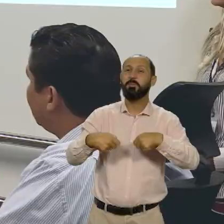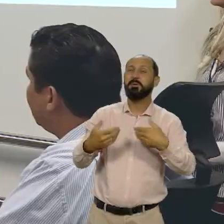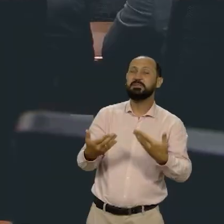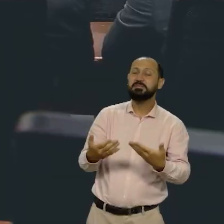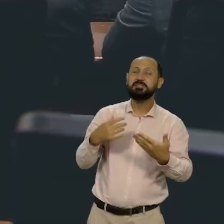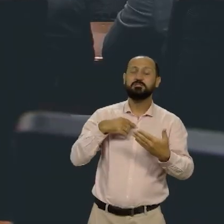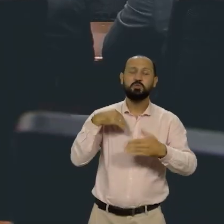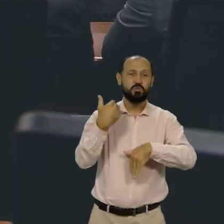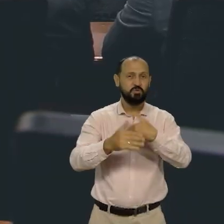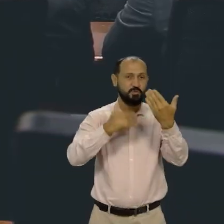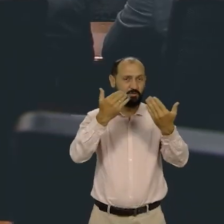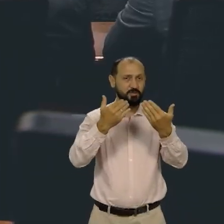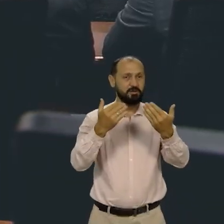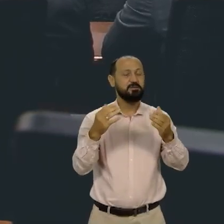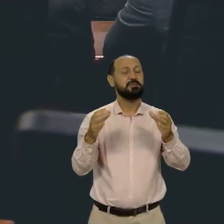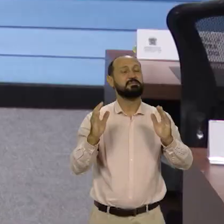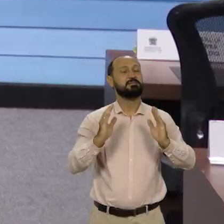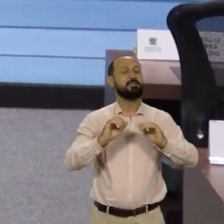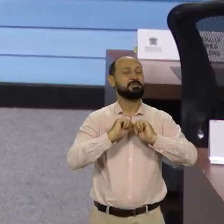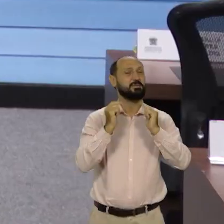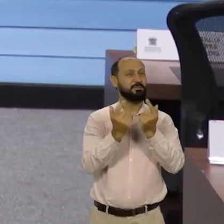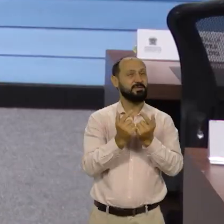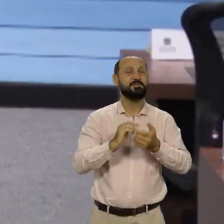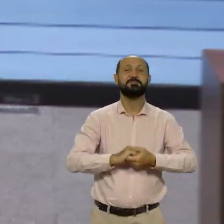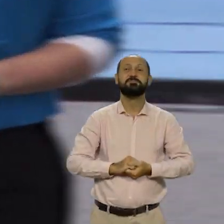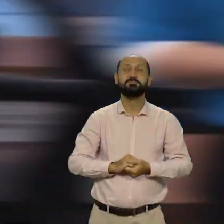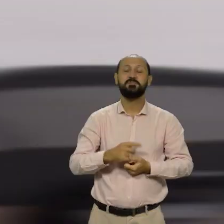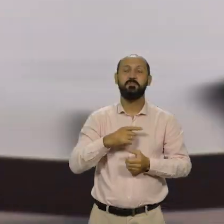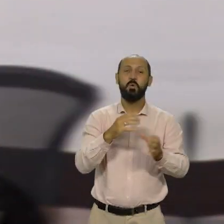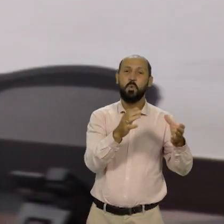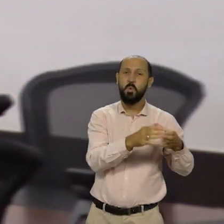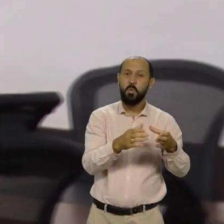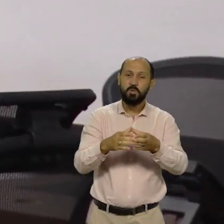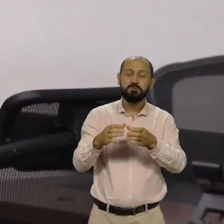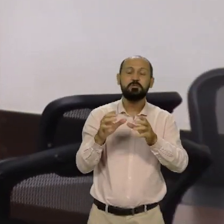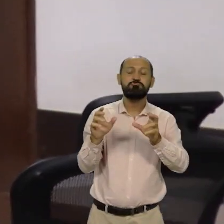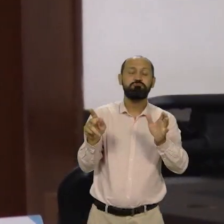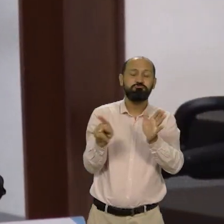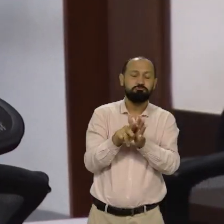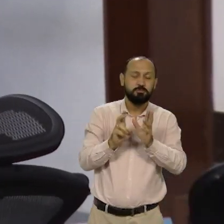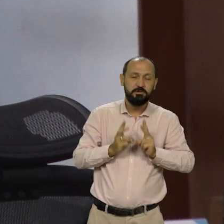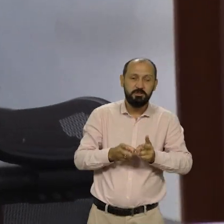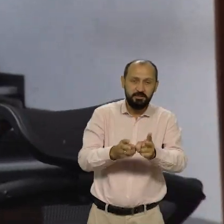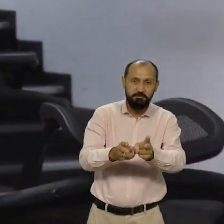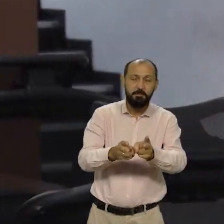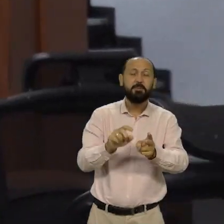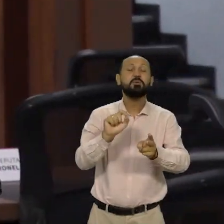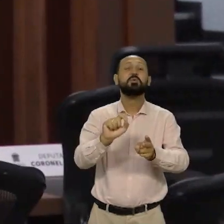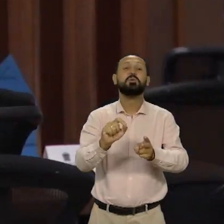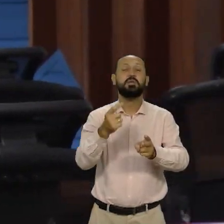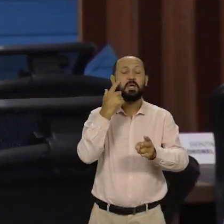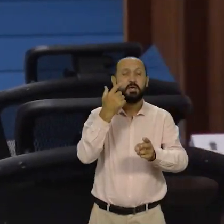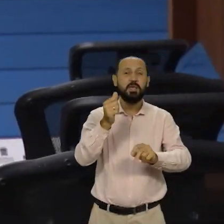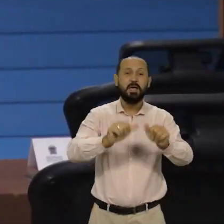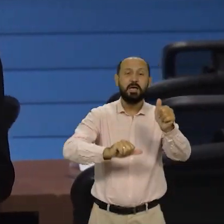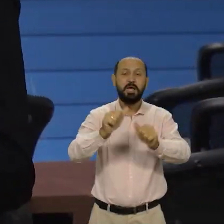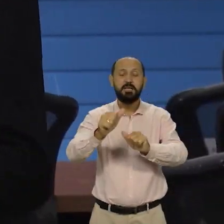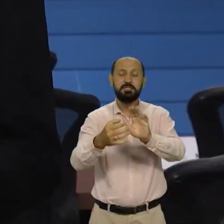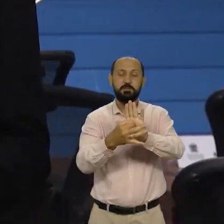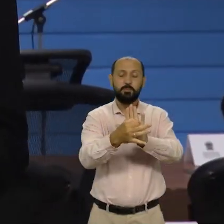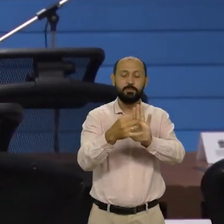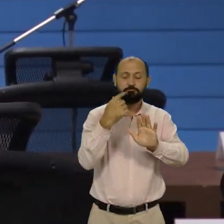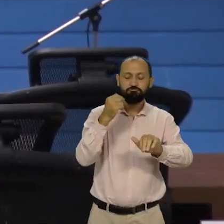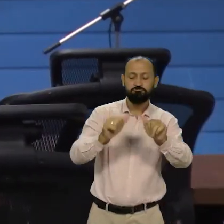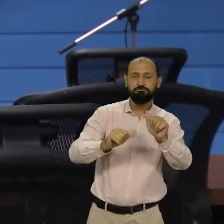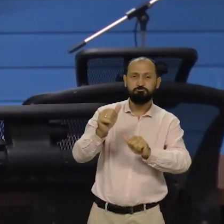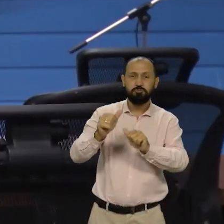as necessidades e os avanços da Casa de Leis. Além das frentes, existem as comissões permanentes, que têm a atribuição de examinar